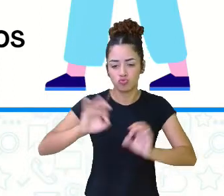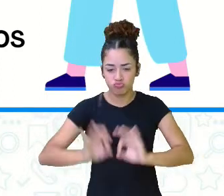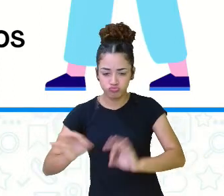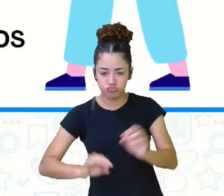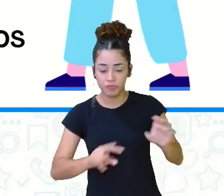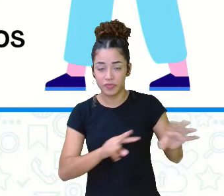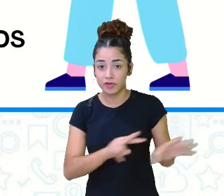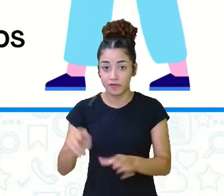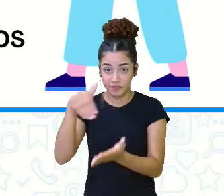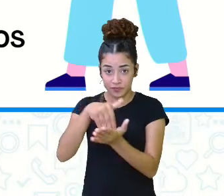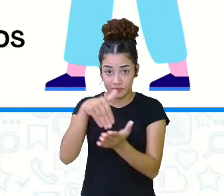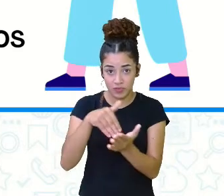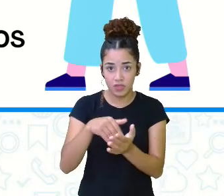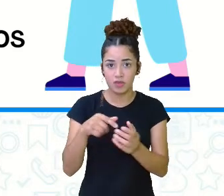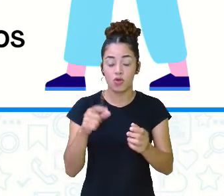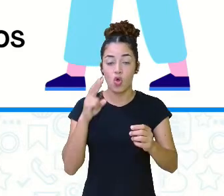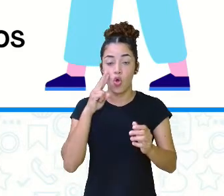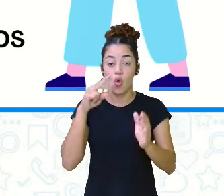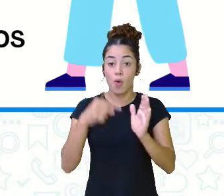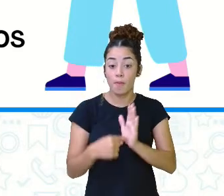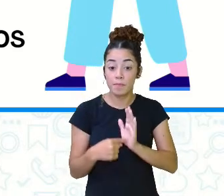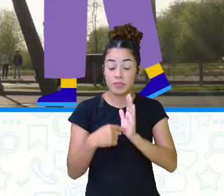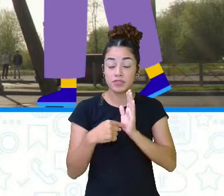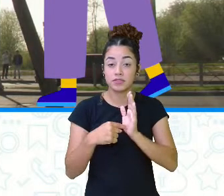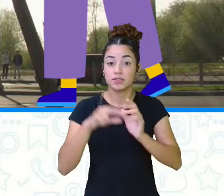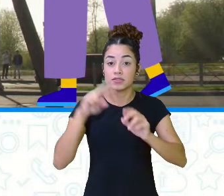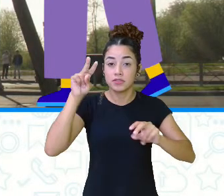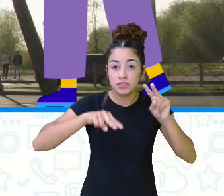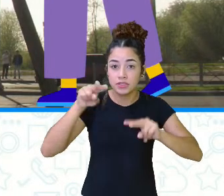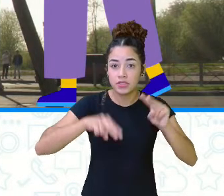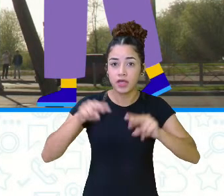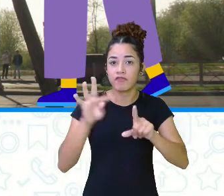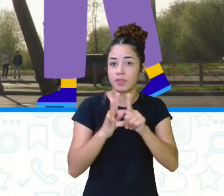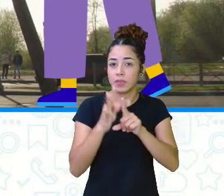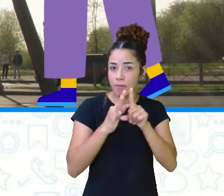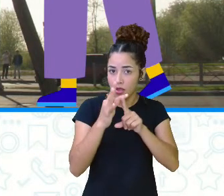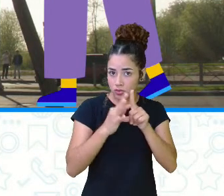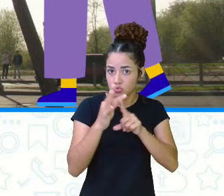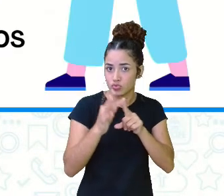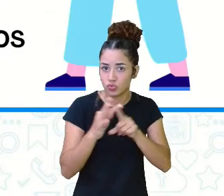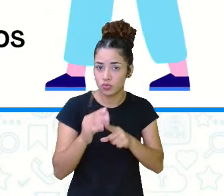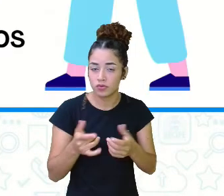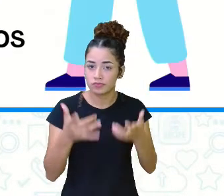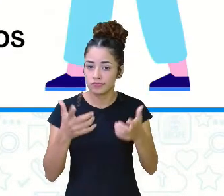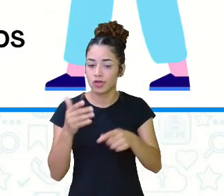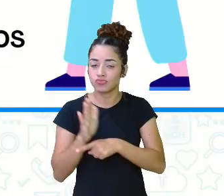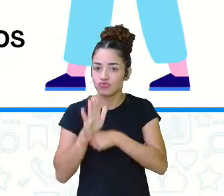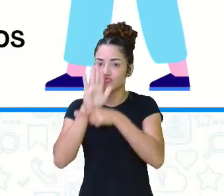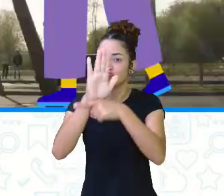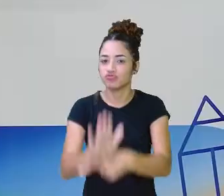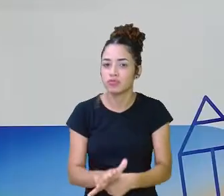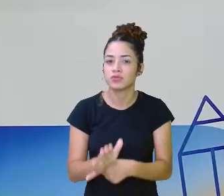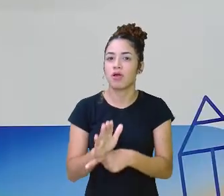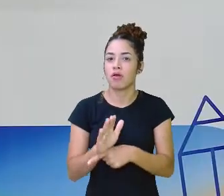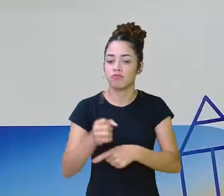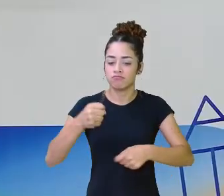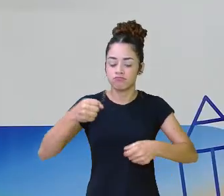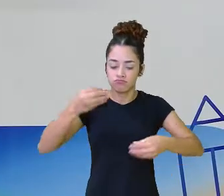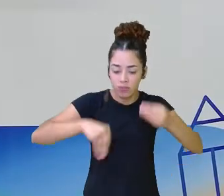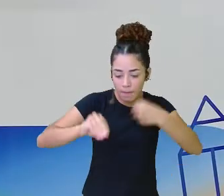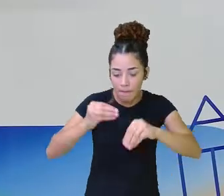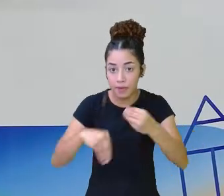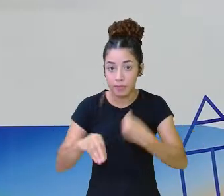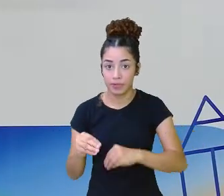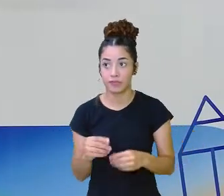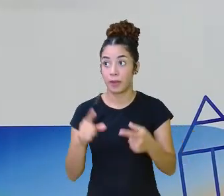as temperaturas da imagem. Vamos ajudá-los a montar suas bolsas. Eu estou aqui com primeira é a Ana. Olha só, a